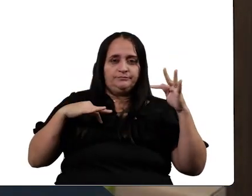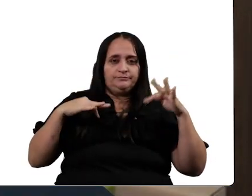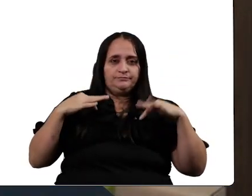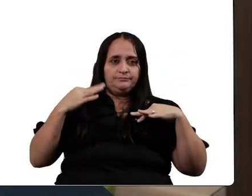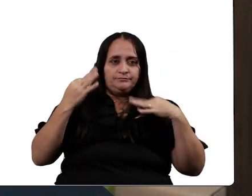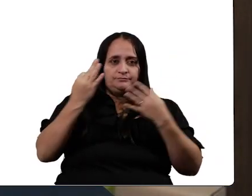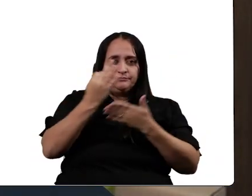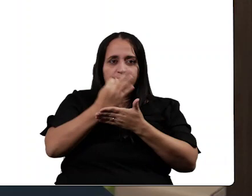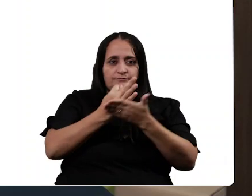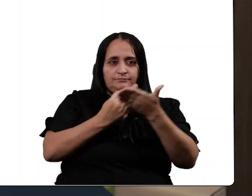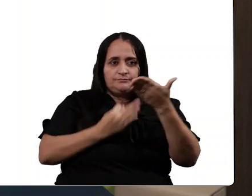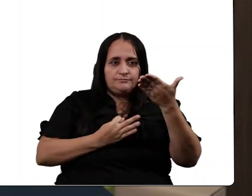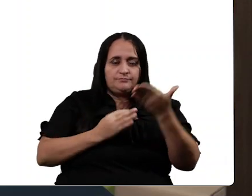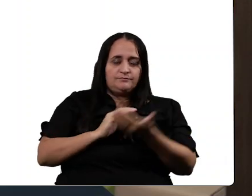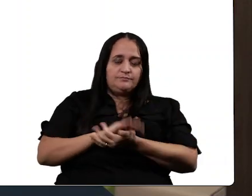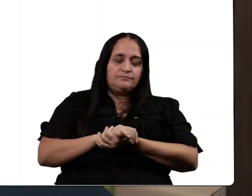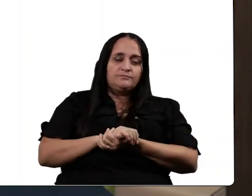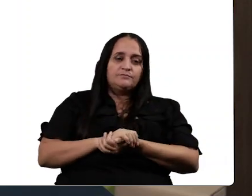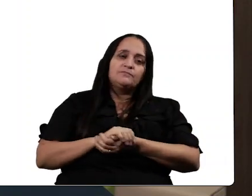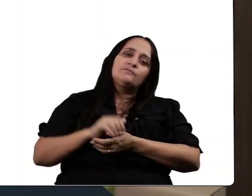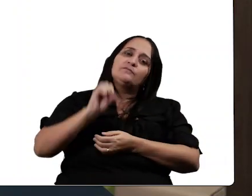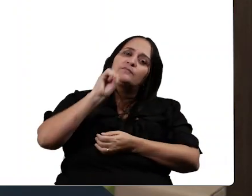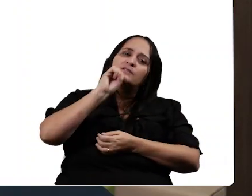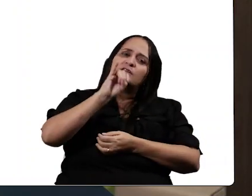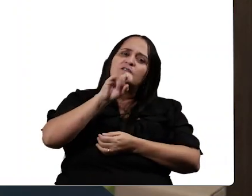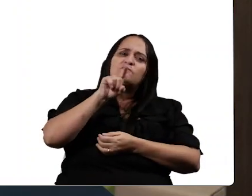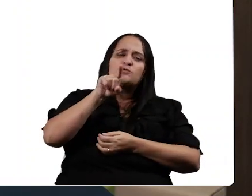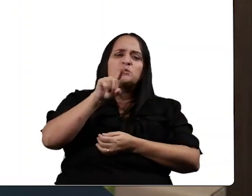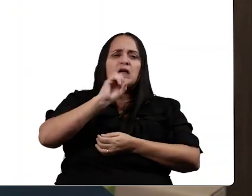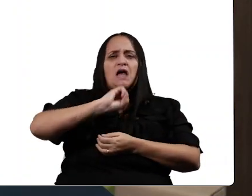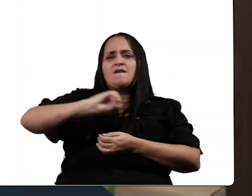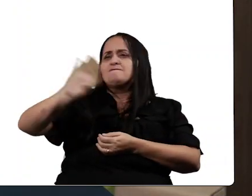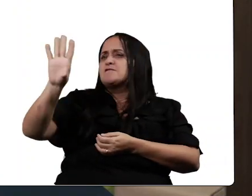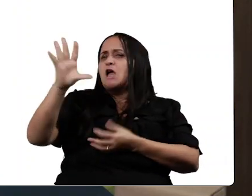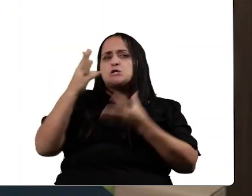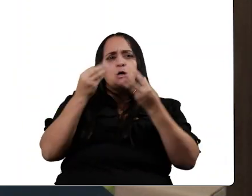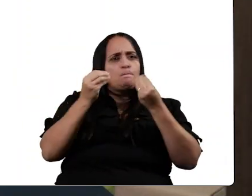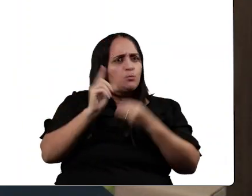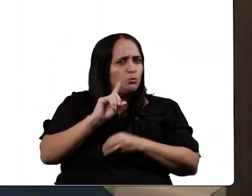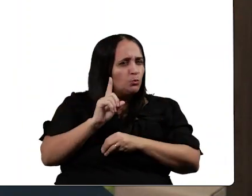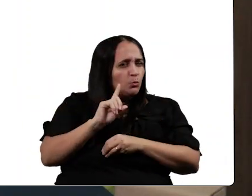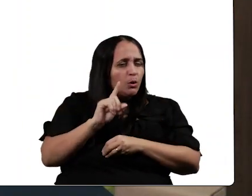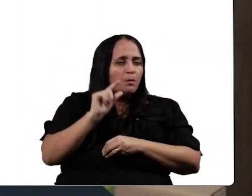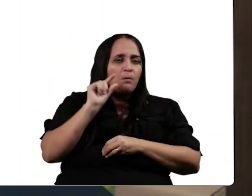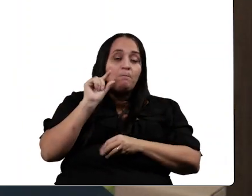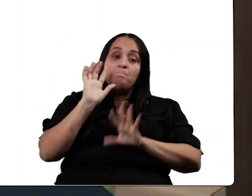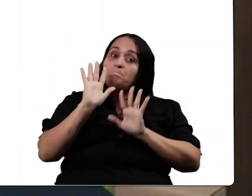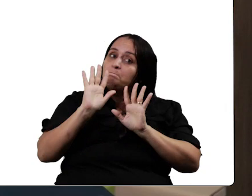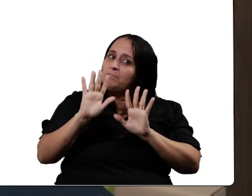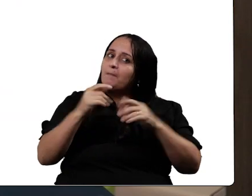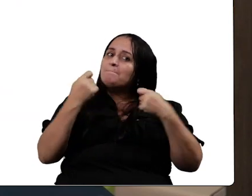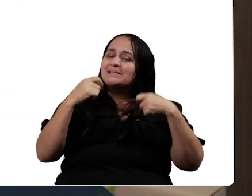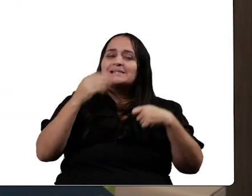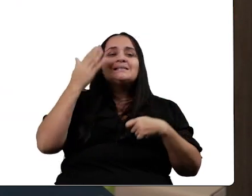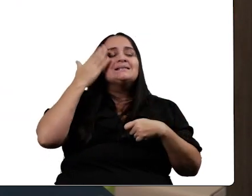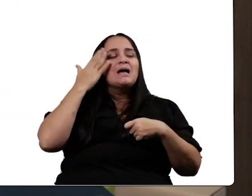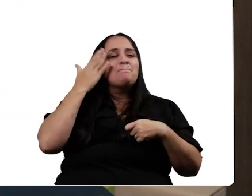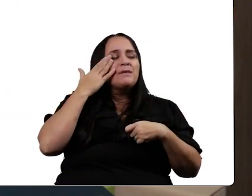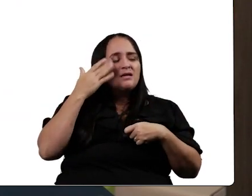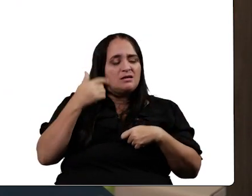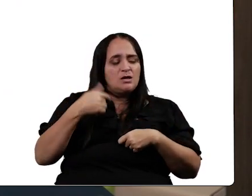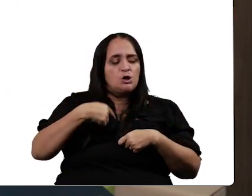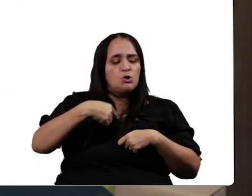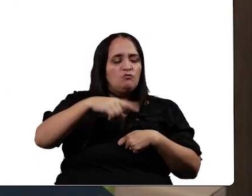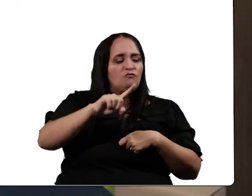gente usa. Se você não viaja muito, você não tem o costume de fazer. Mas, para quem viaja mais, tem que saber por onde